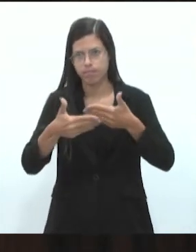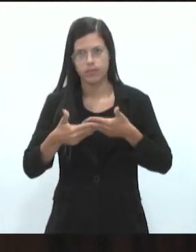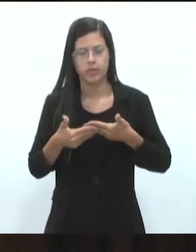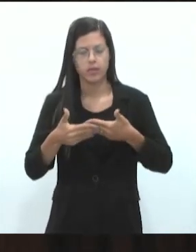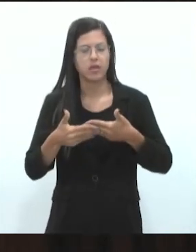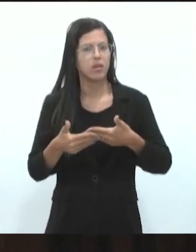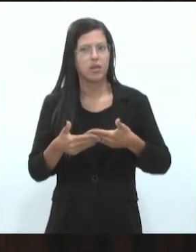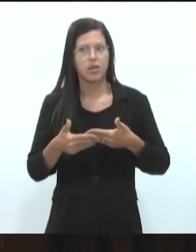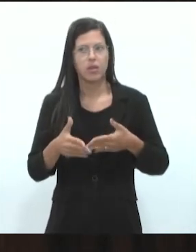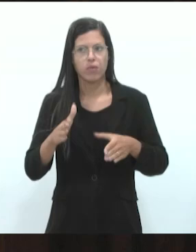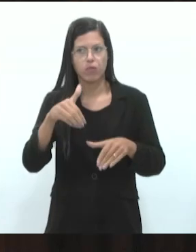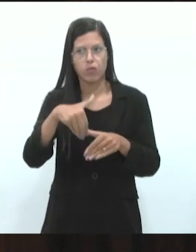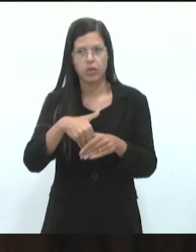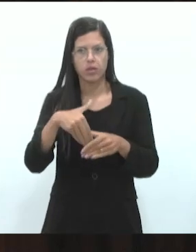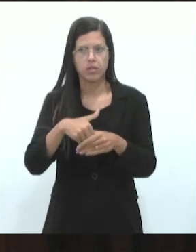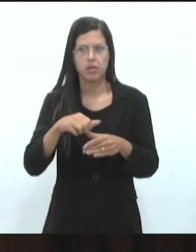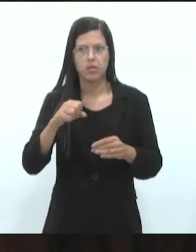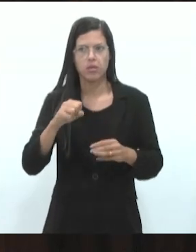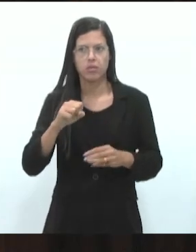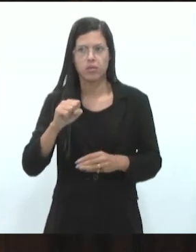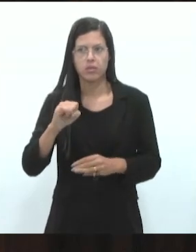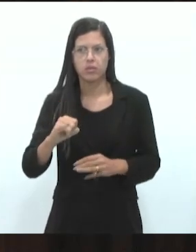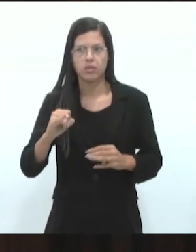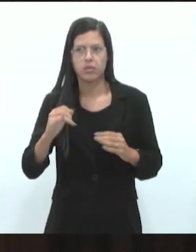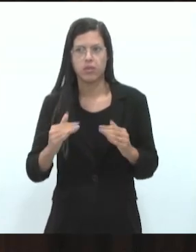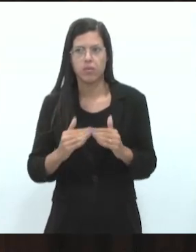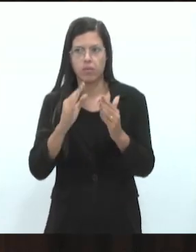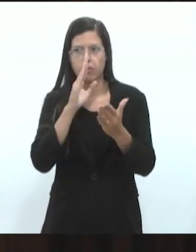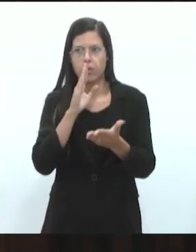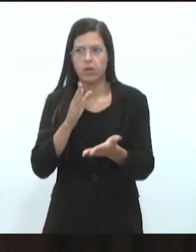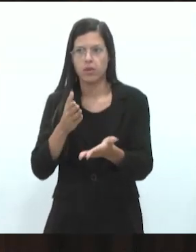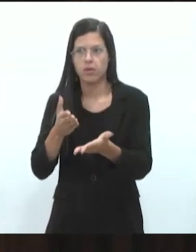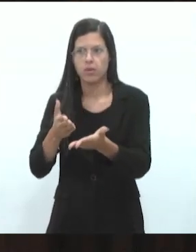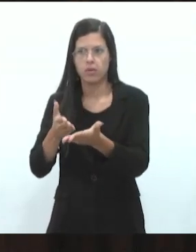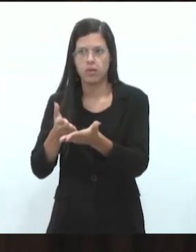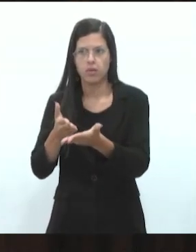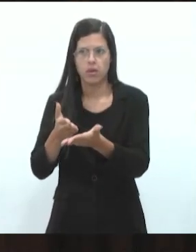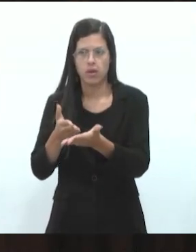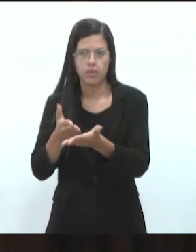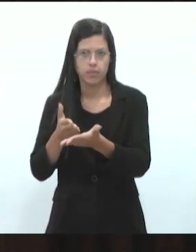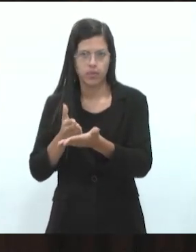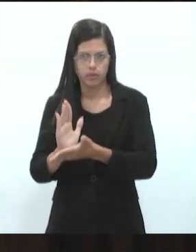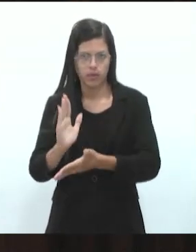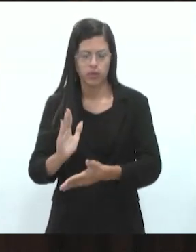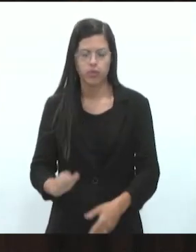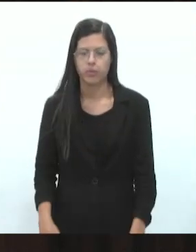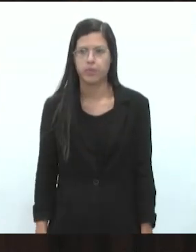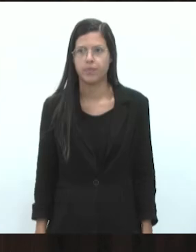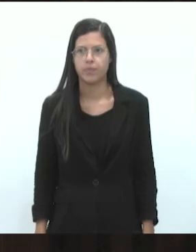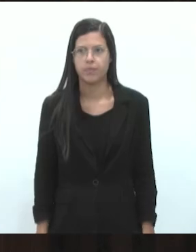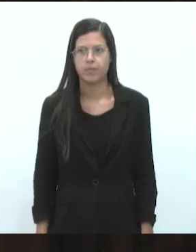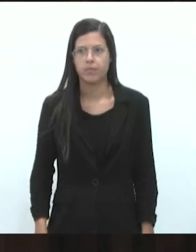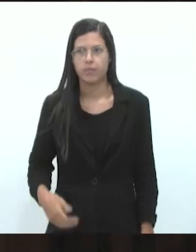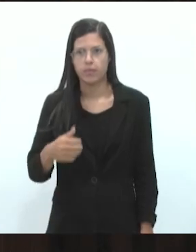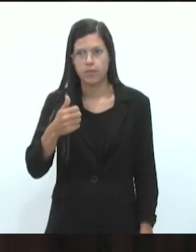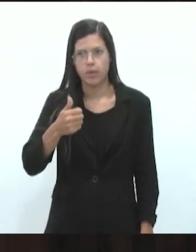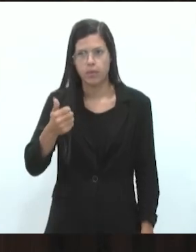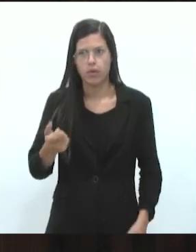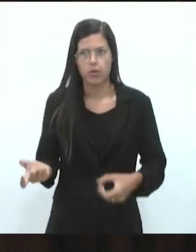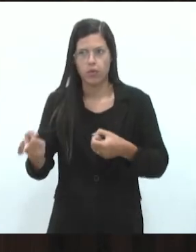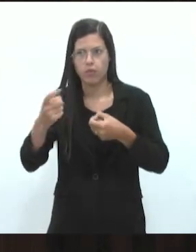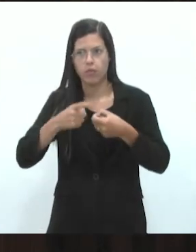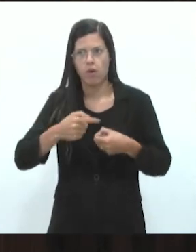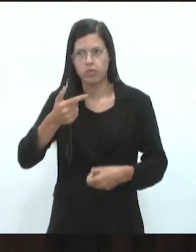encerrada a discussão, em votação. Senhores que aprovam, permaneçam como estão. Aprovado. Em primeira